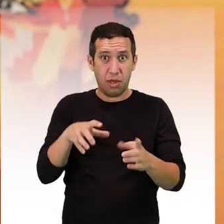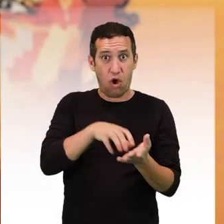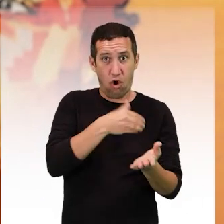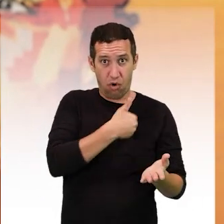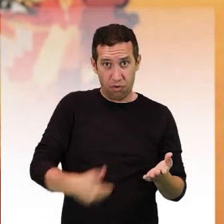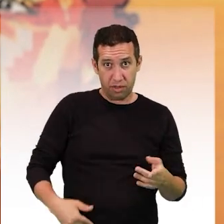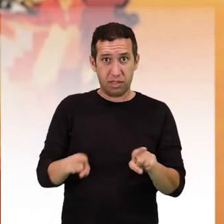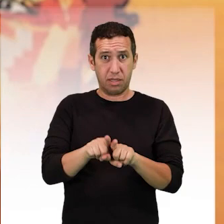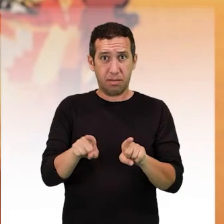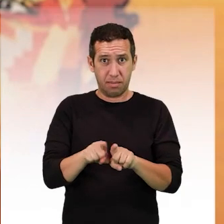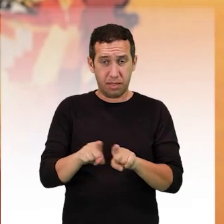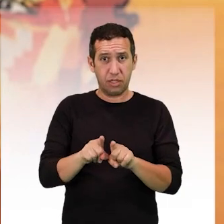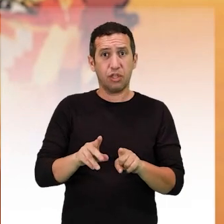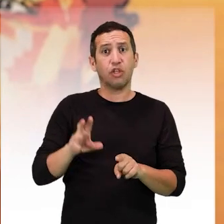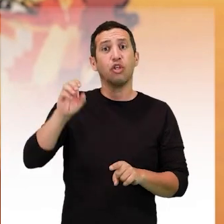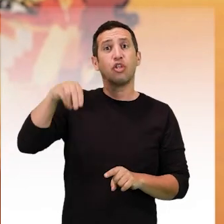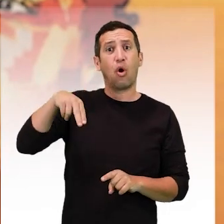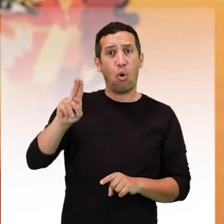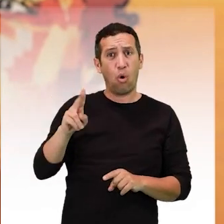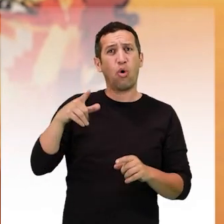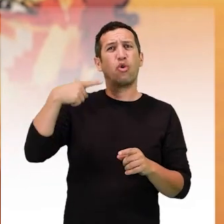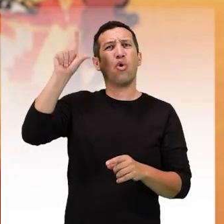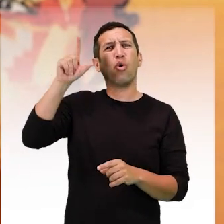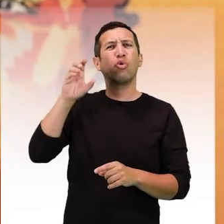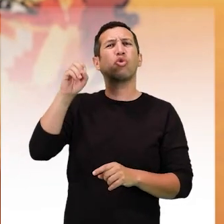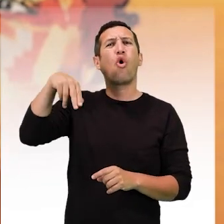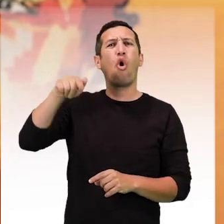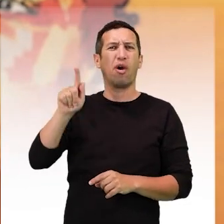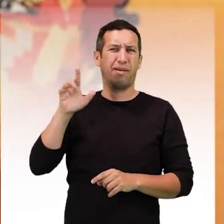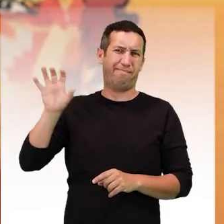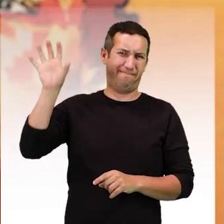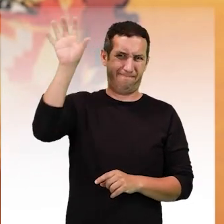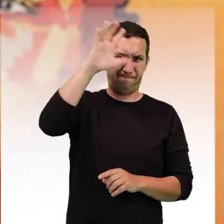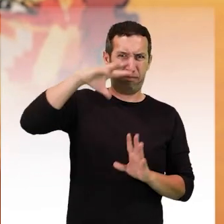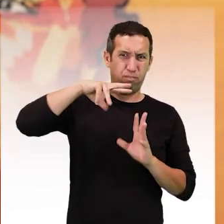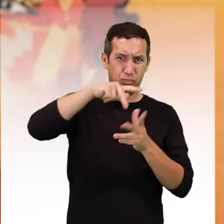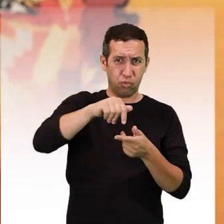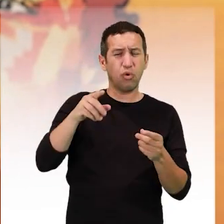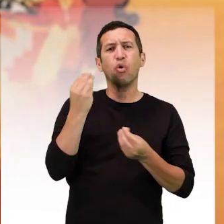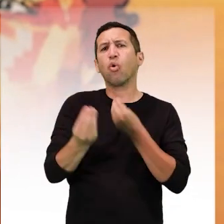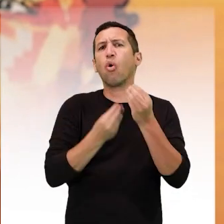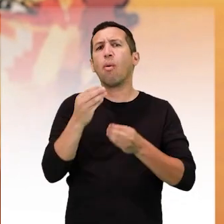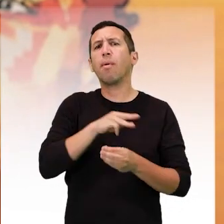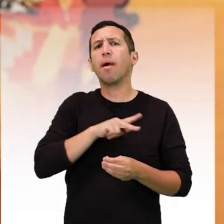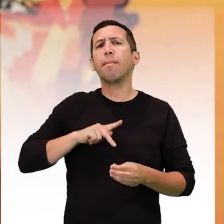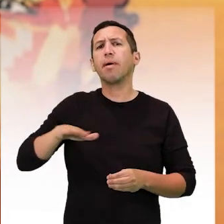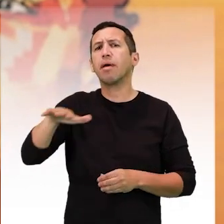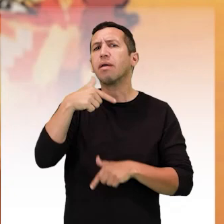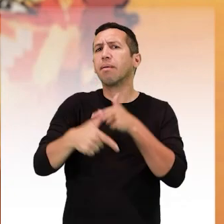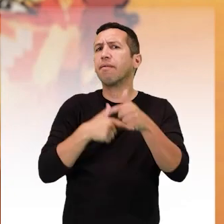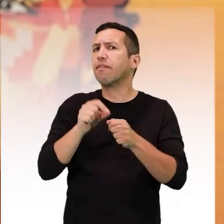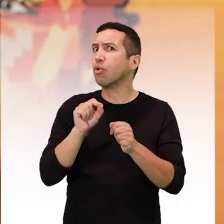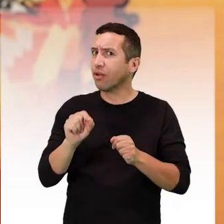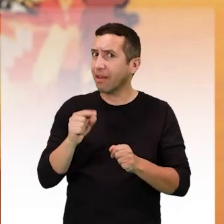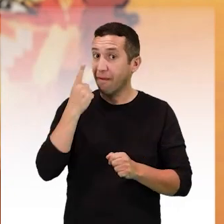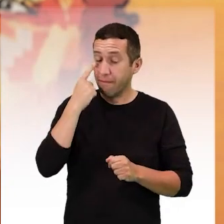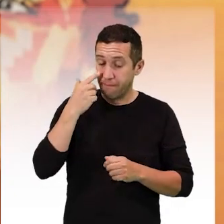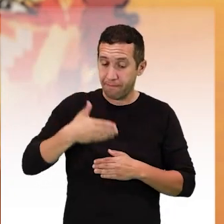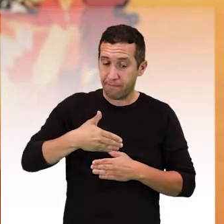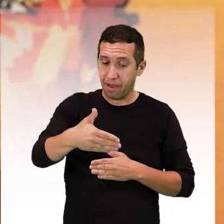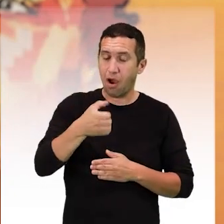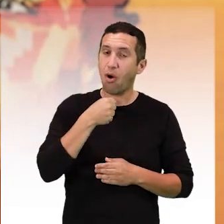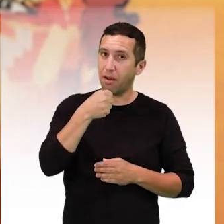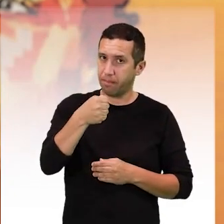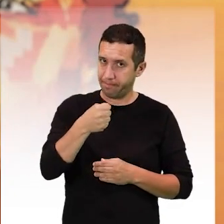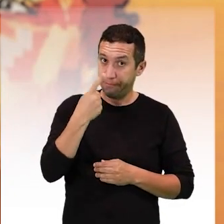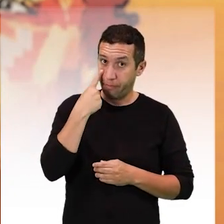organismos internacionais e até mesmo do setor privado. E como o MPT tem atuado para combater esse crime? É o que vamos ver